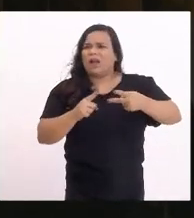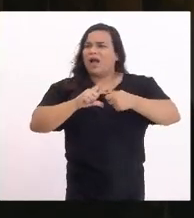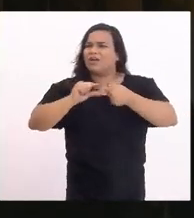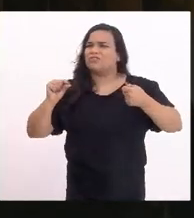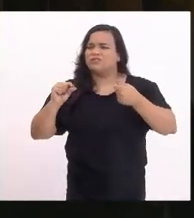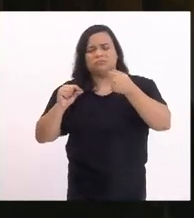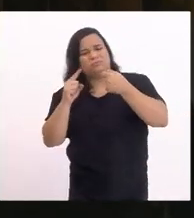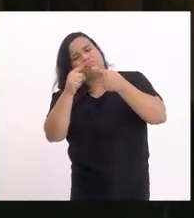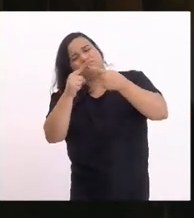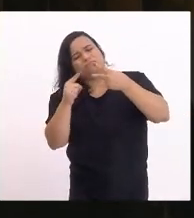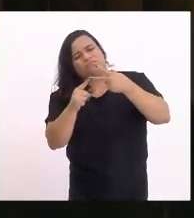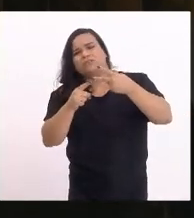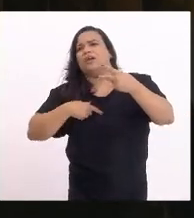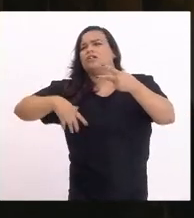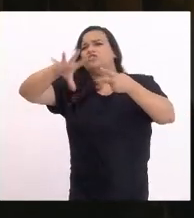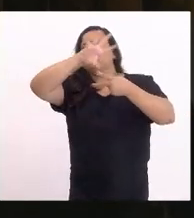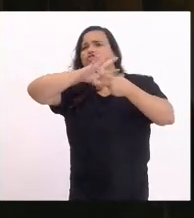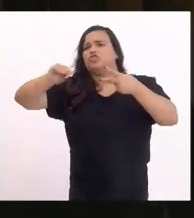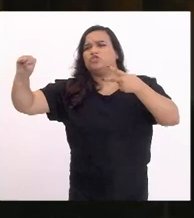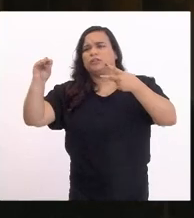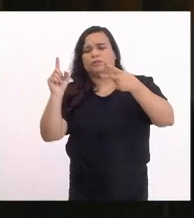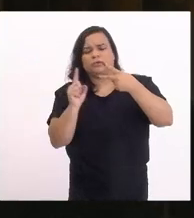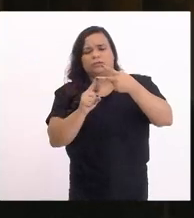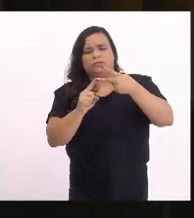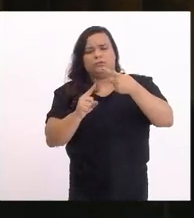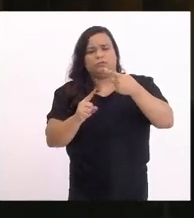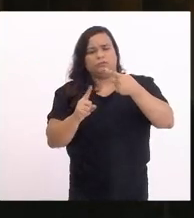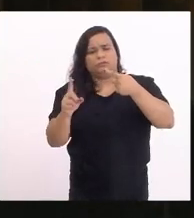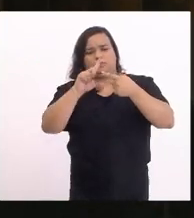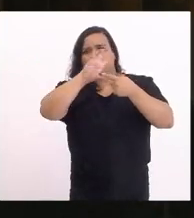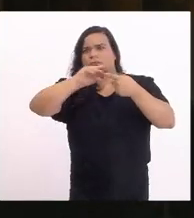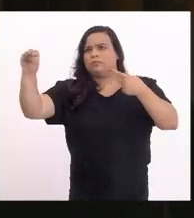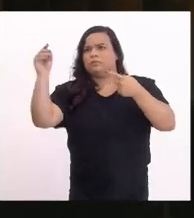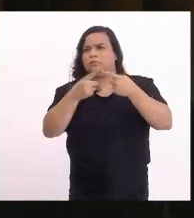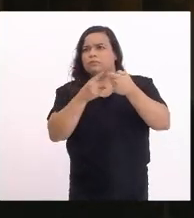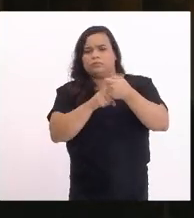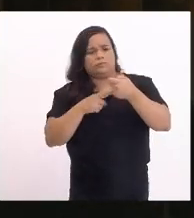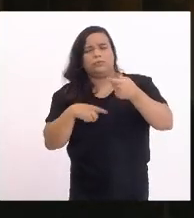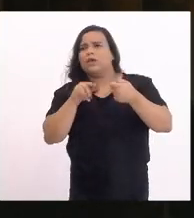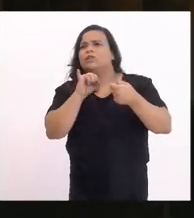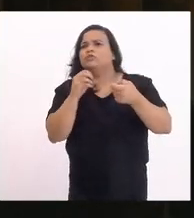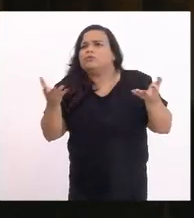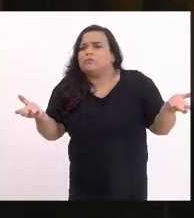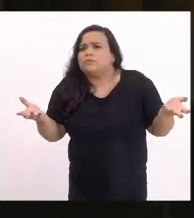segundo. Suprima-se o artigo primeiro, suprima-se o artigo segundo. Isso é emenda?